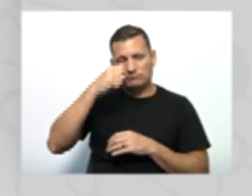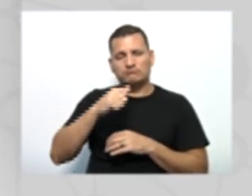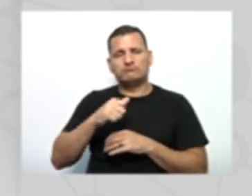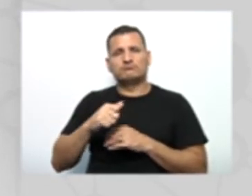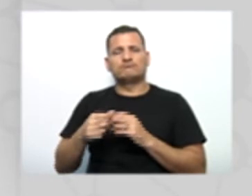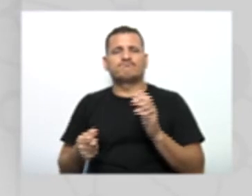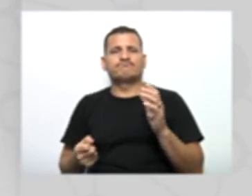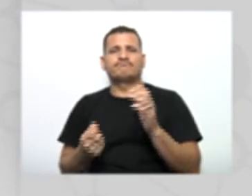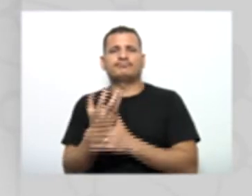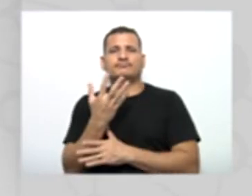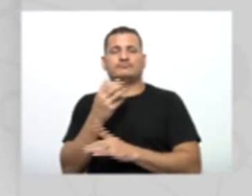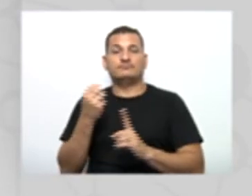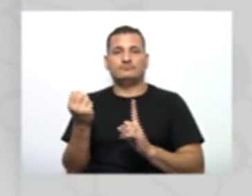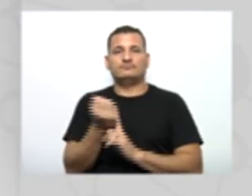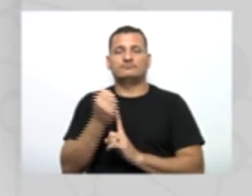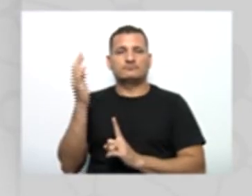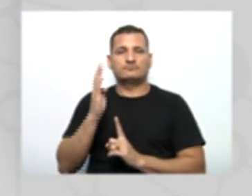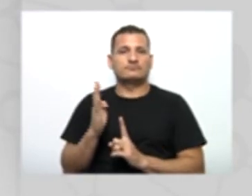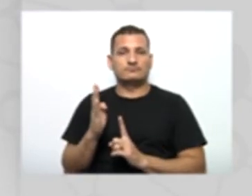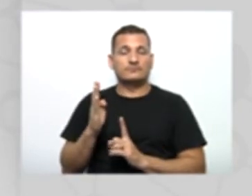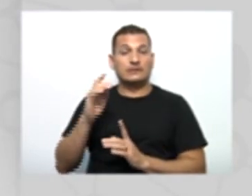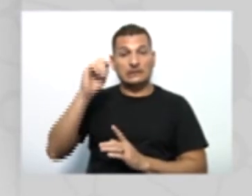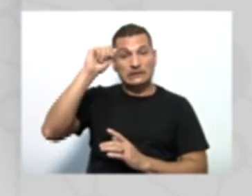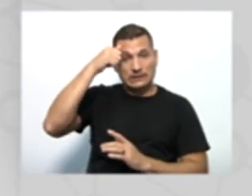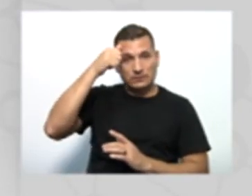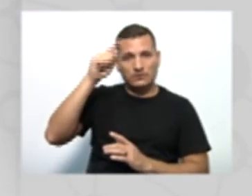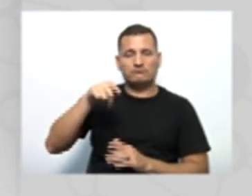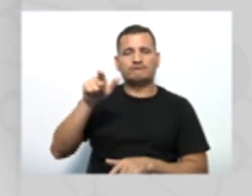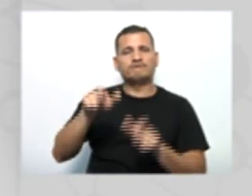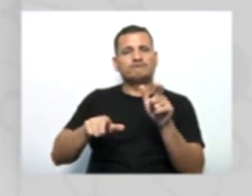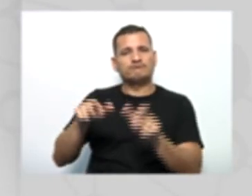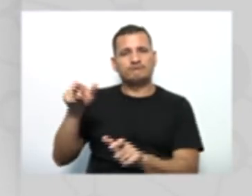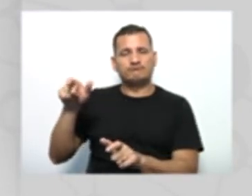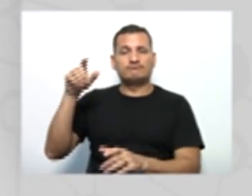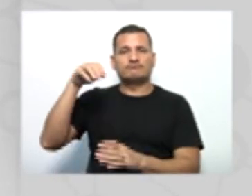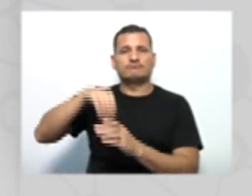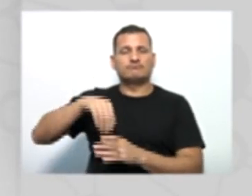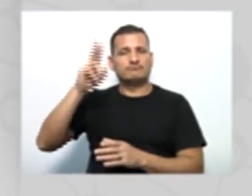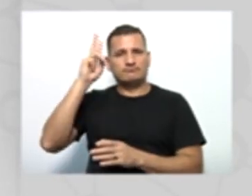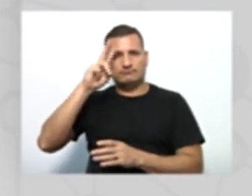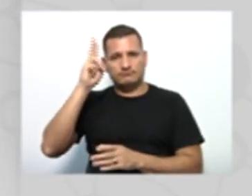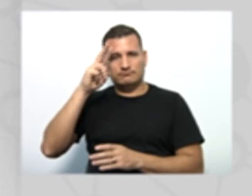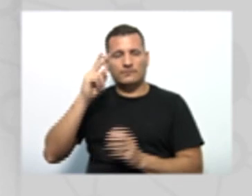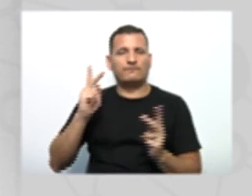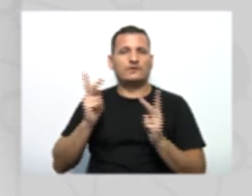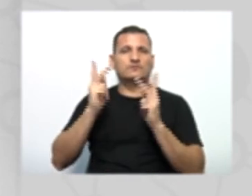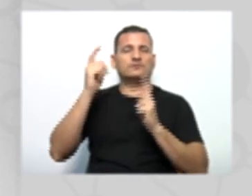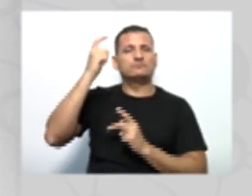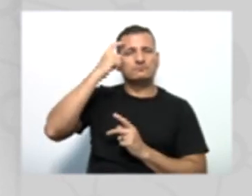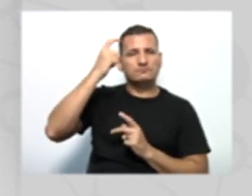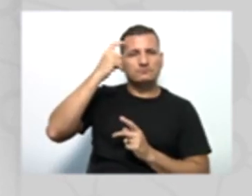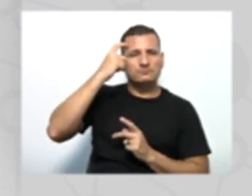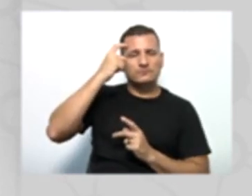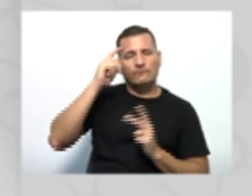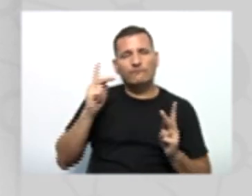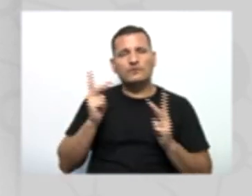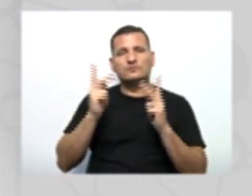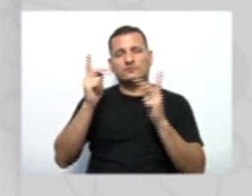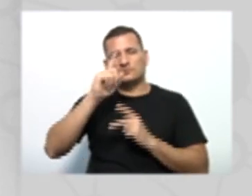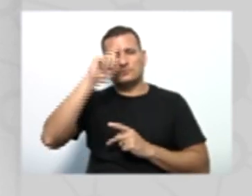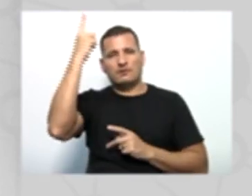comentar, para que a gente possa responder, para que a gente possa dialogar com vocês com base nas respostas que vocês enviarem.